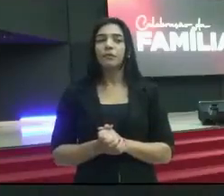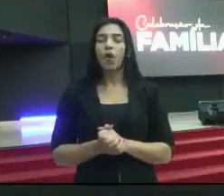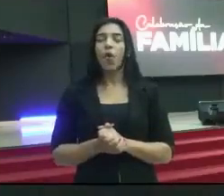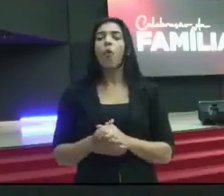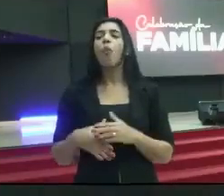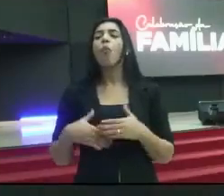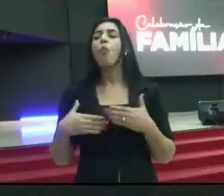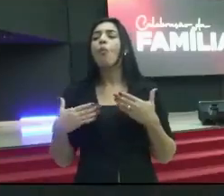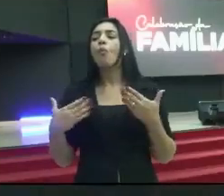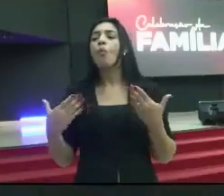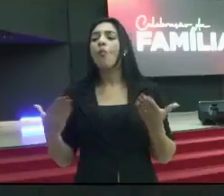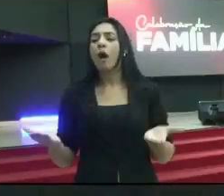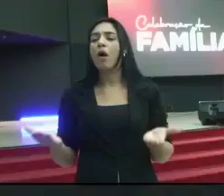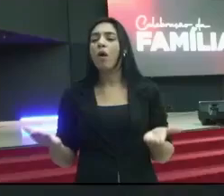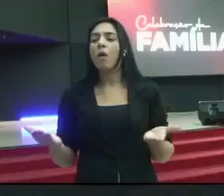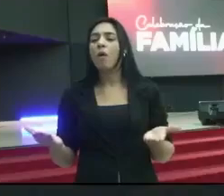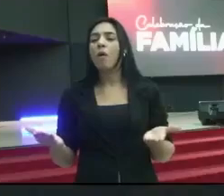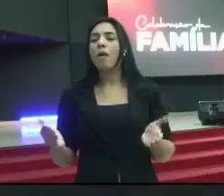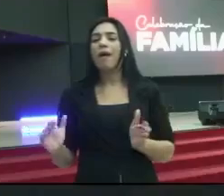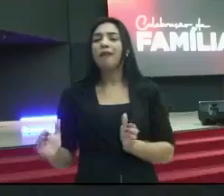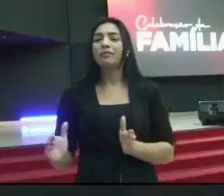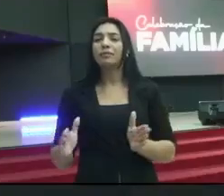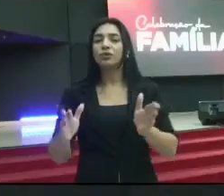Qual é o caminho da esperança?